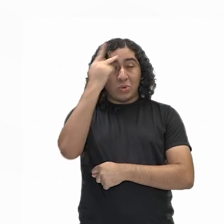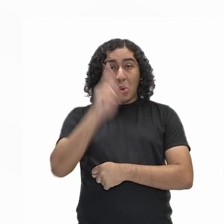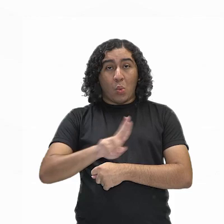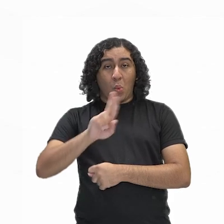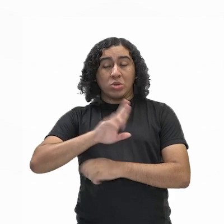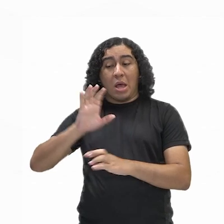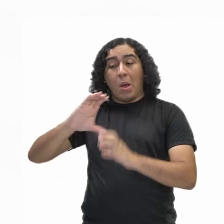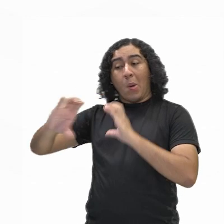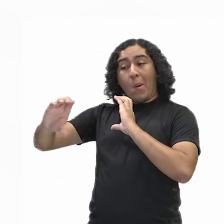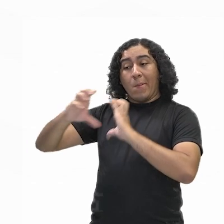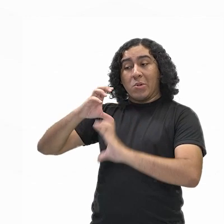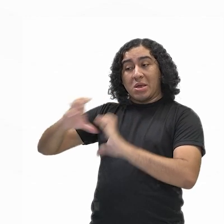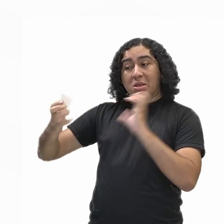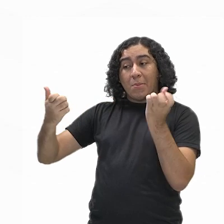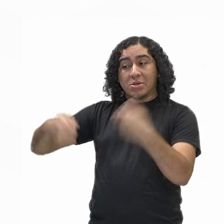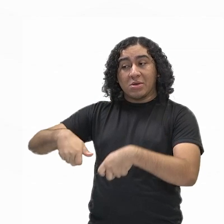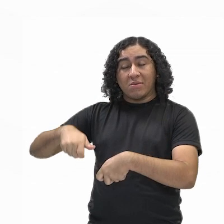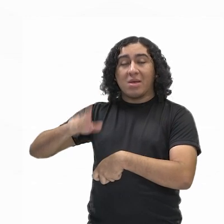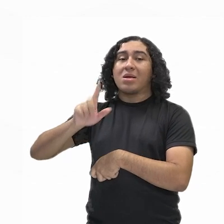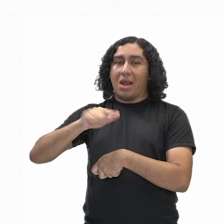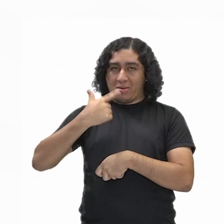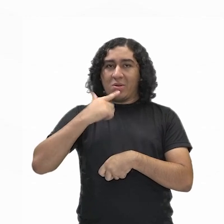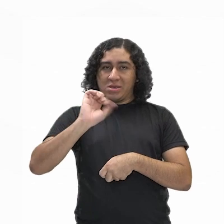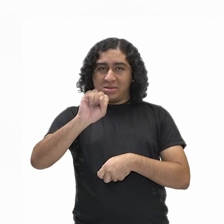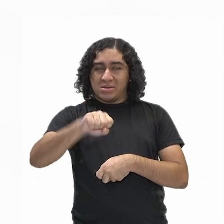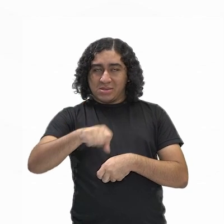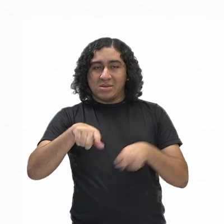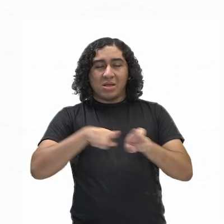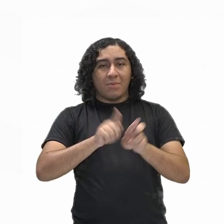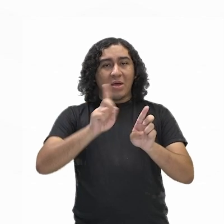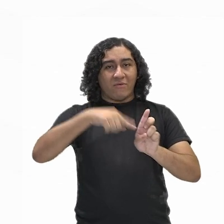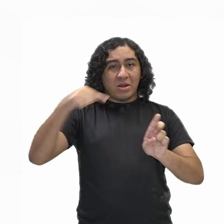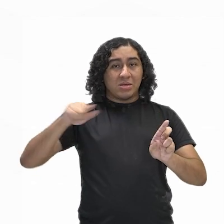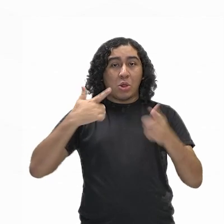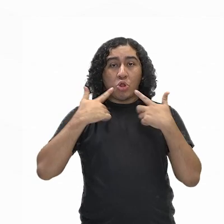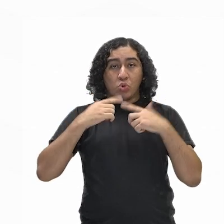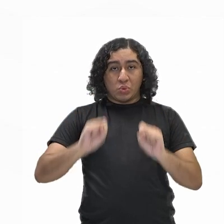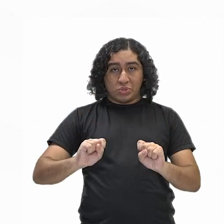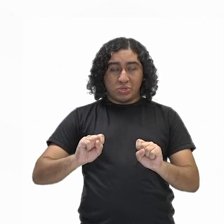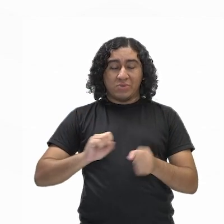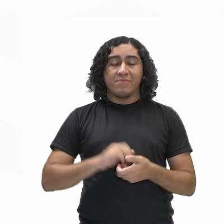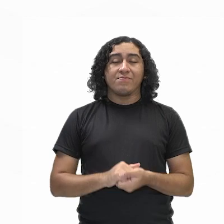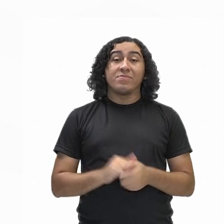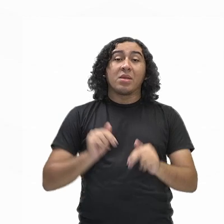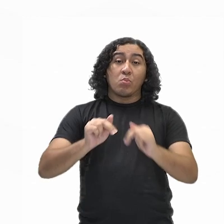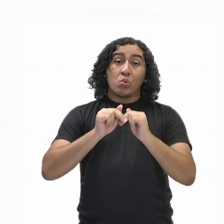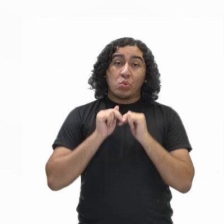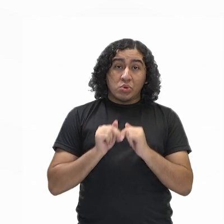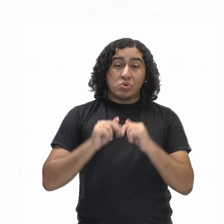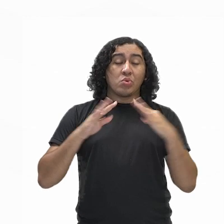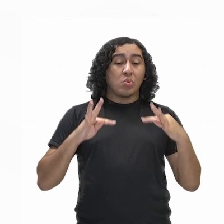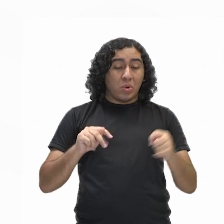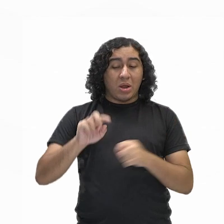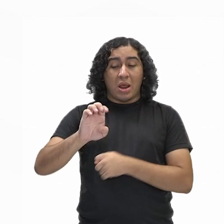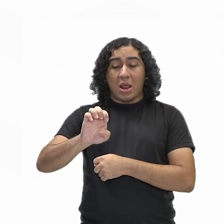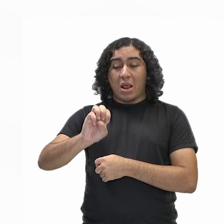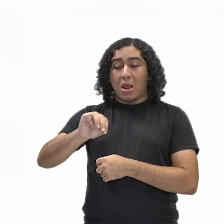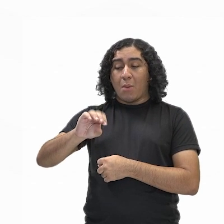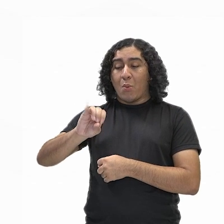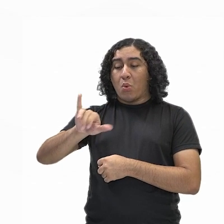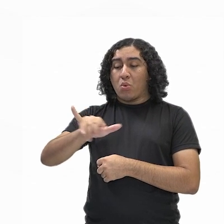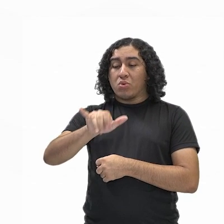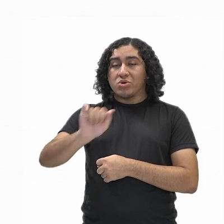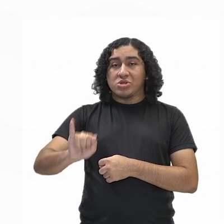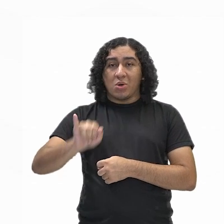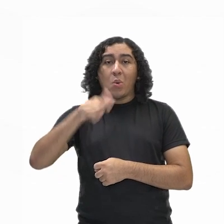se comunicar é considerado linguagem, é considerado variação linguística, e é por isso que os emojis ganharam